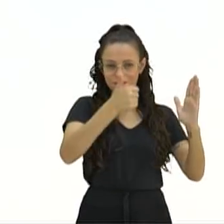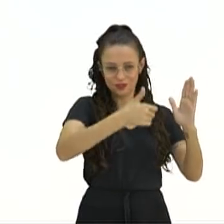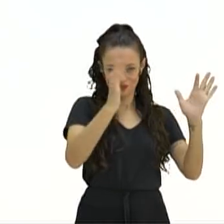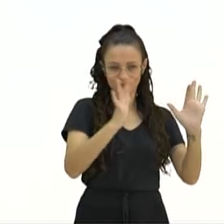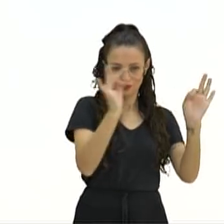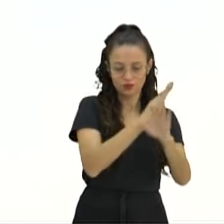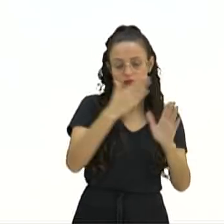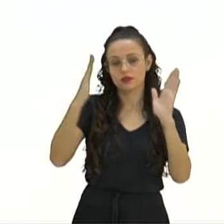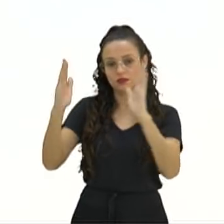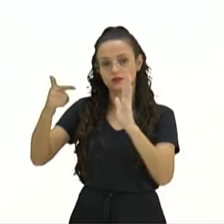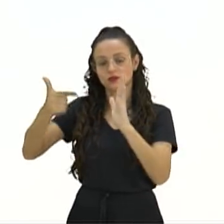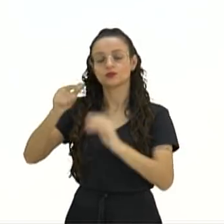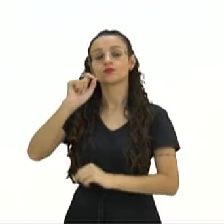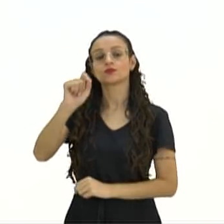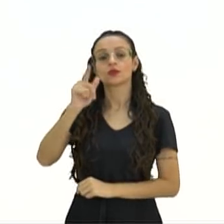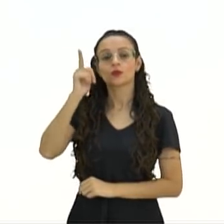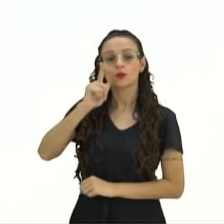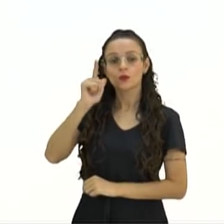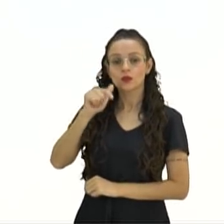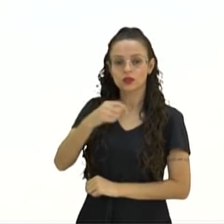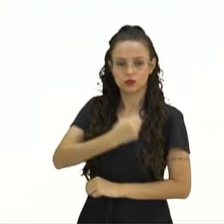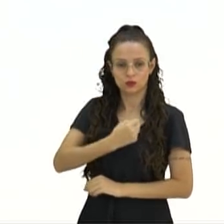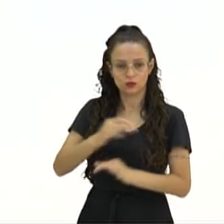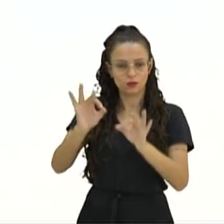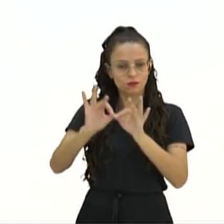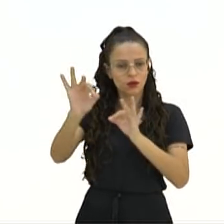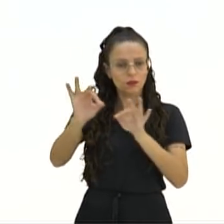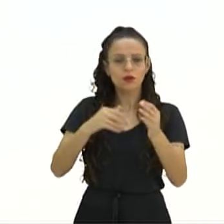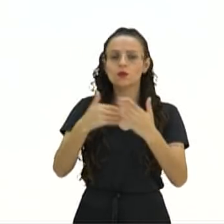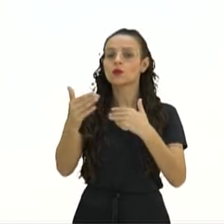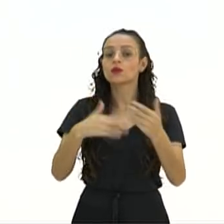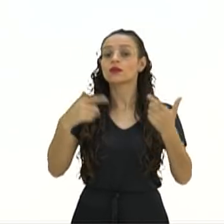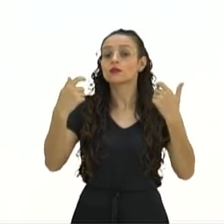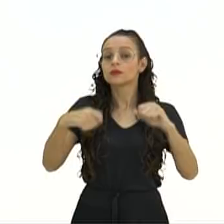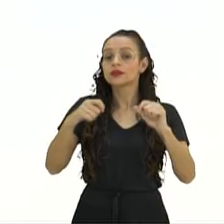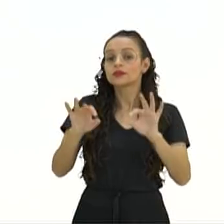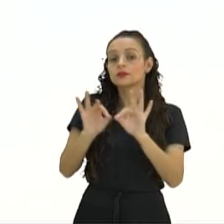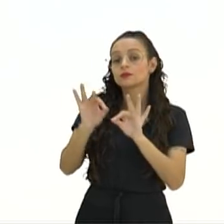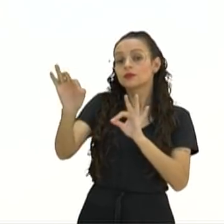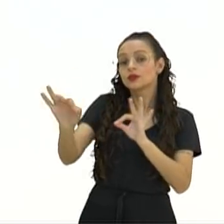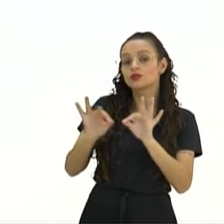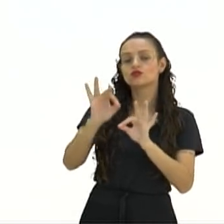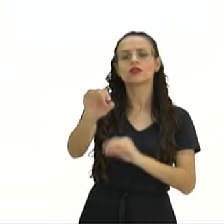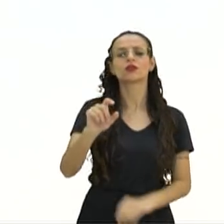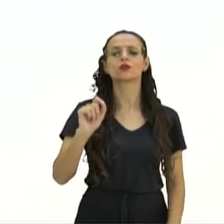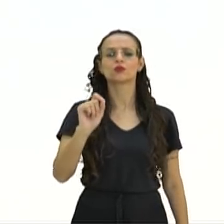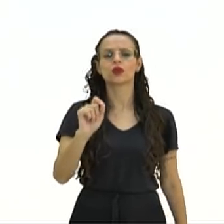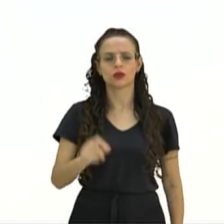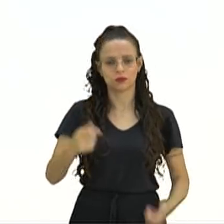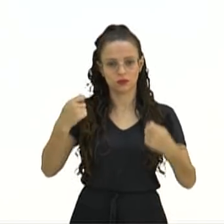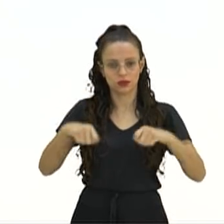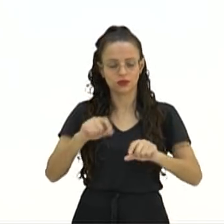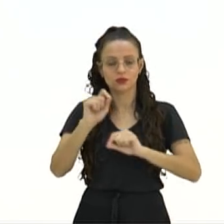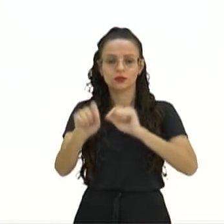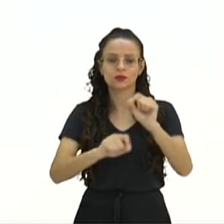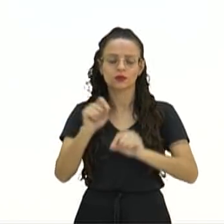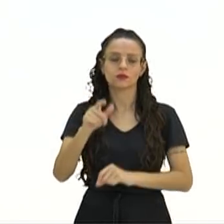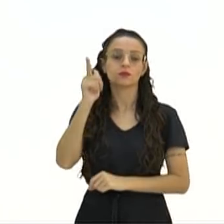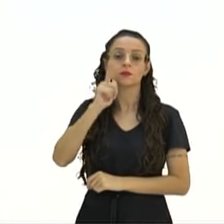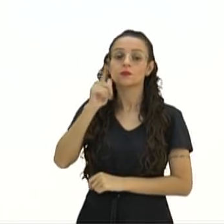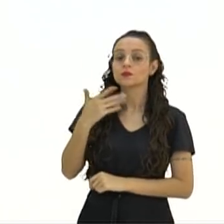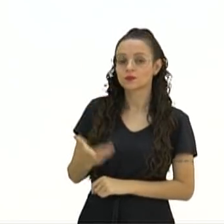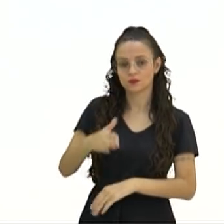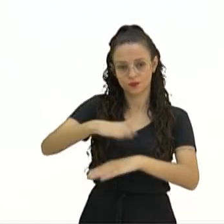da escala. Para obter a coordenada geográfica de um ponto qualquer, precisamos das medidas de... O que eu preciso para obter a coordenada